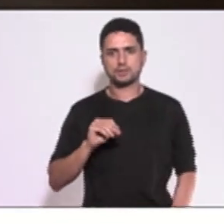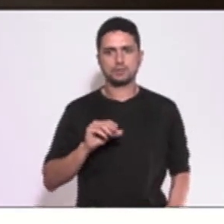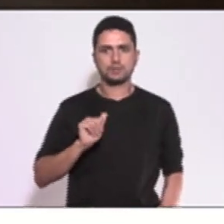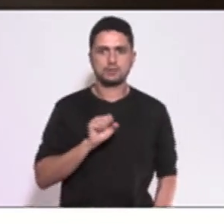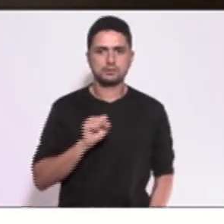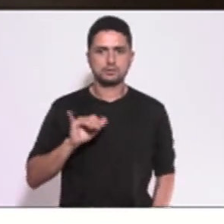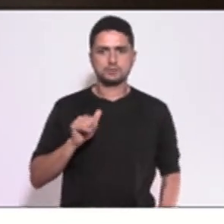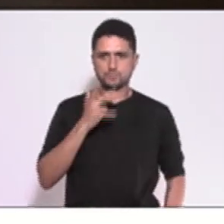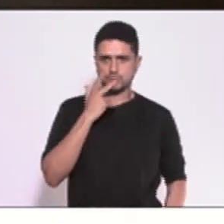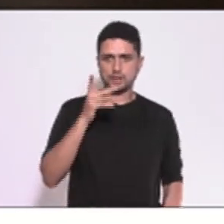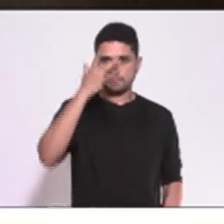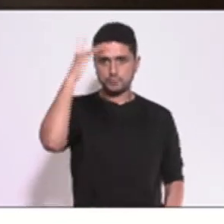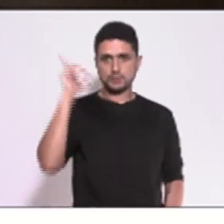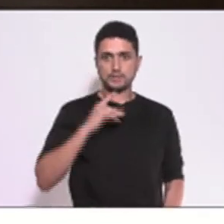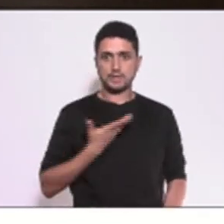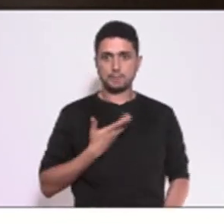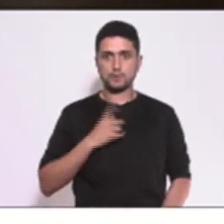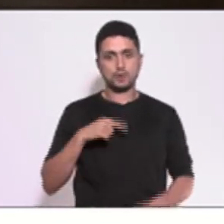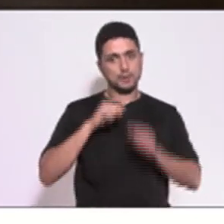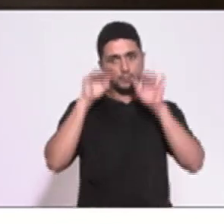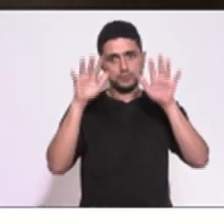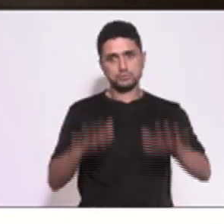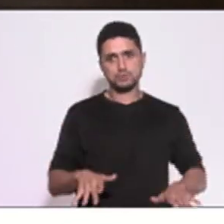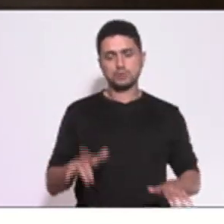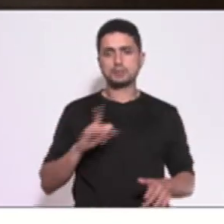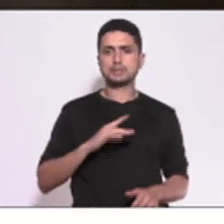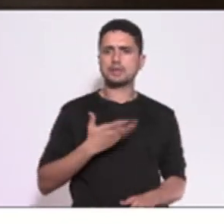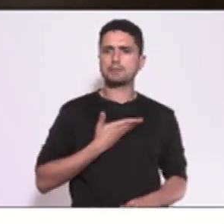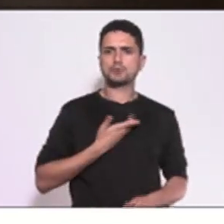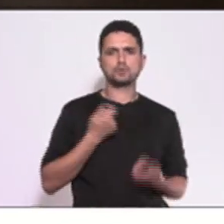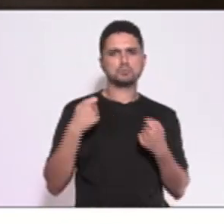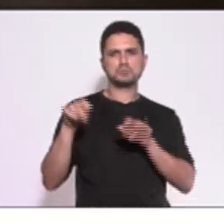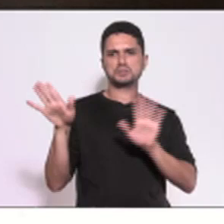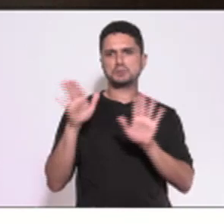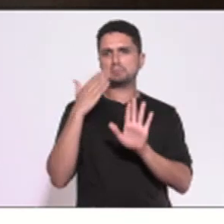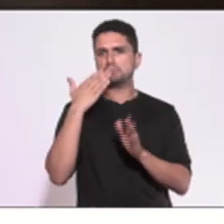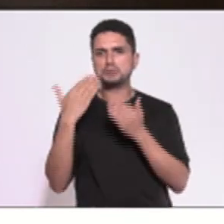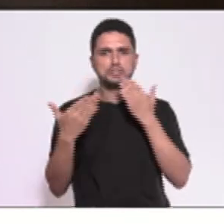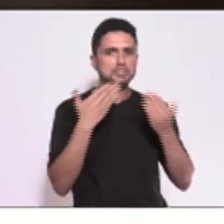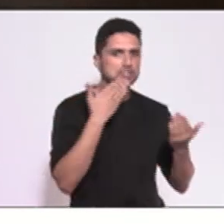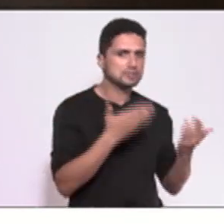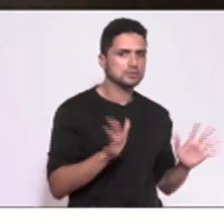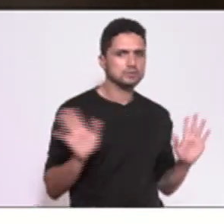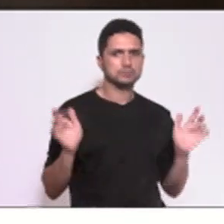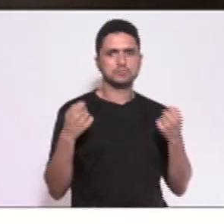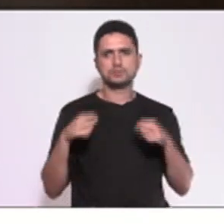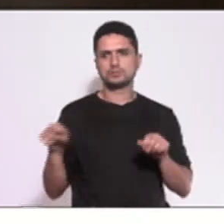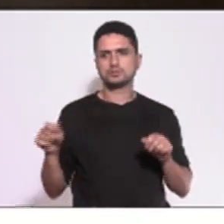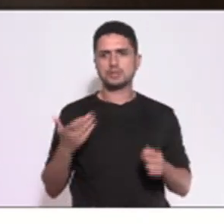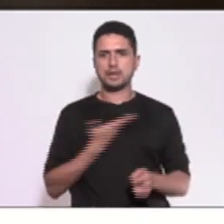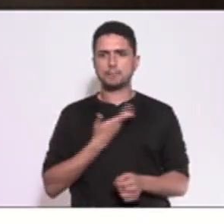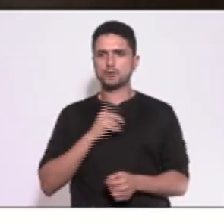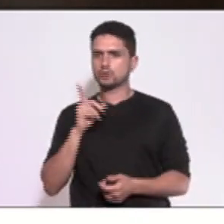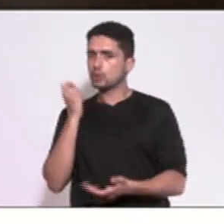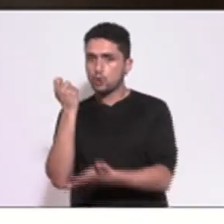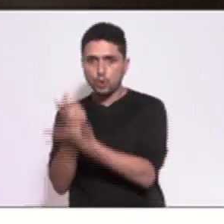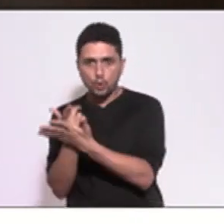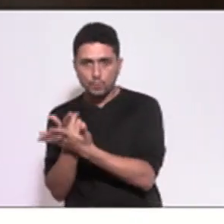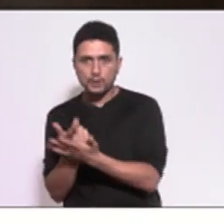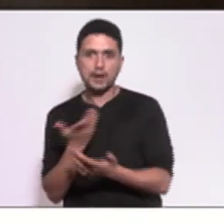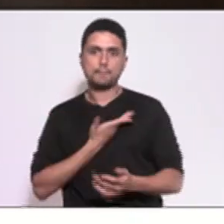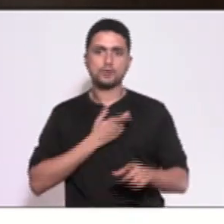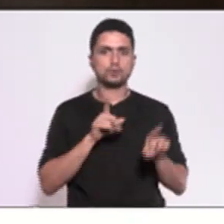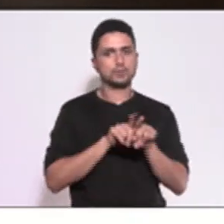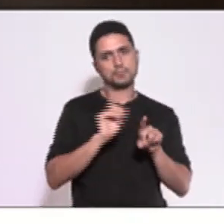amigos, os que têm sem pedir, porque amigo a gente não pede, amigo a gente não compra, amigo a gente não